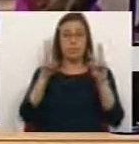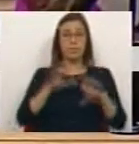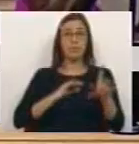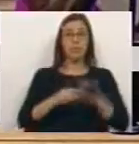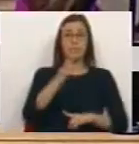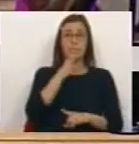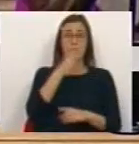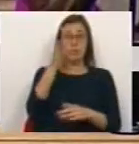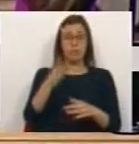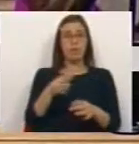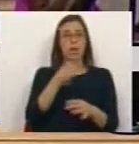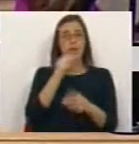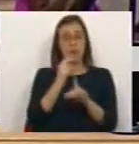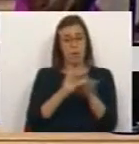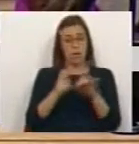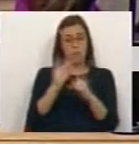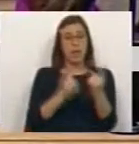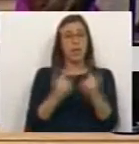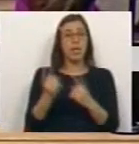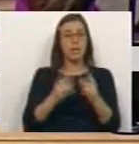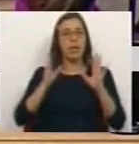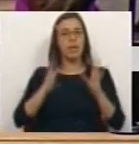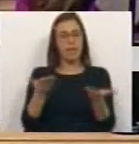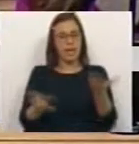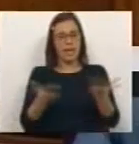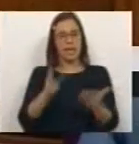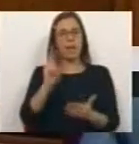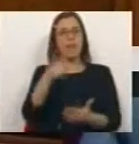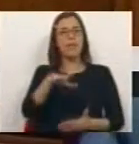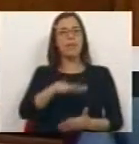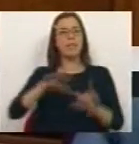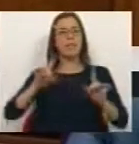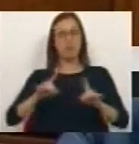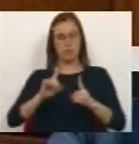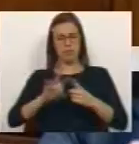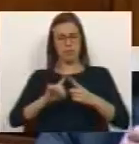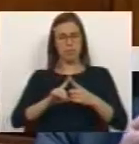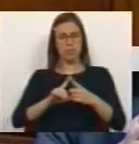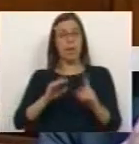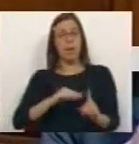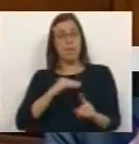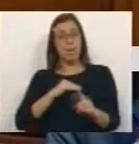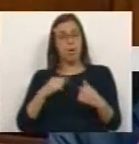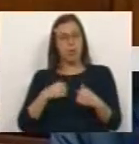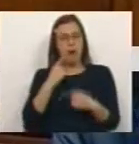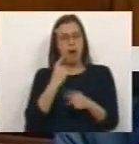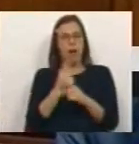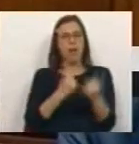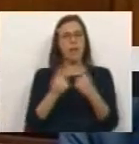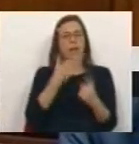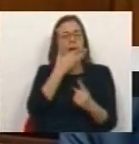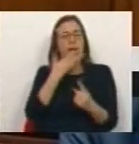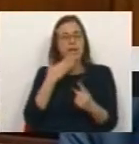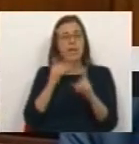Sr. Deputado, que quando se faz um aumento de transportes tem que se equilibrar duas situações. A primeira é naturalmente preocupar-nos em manter o